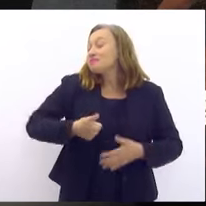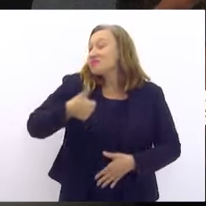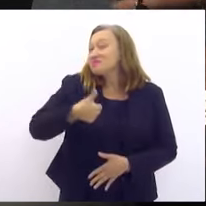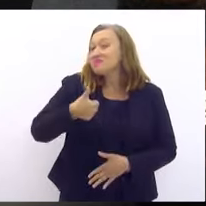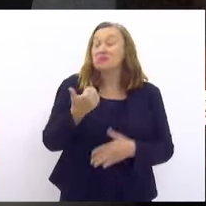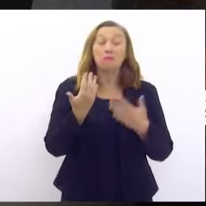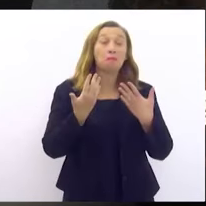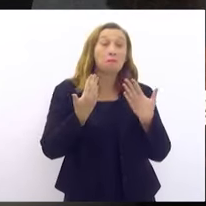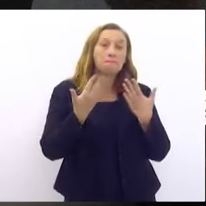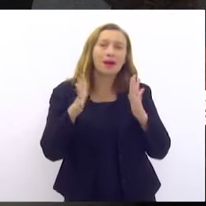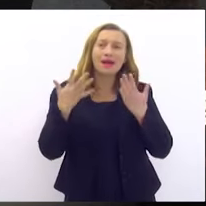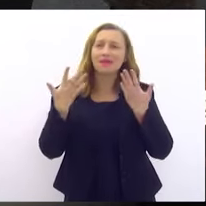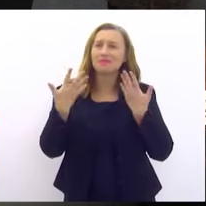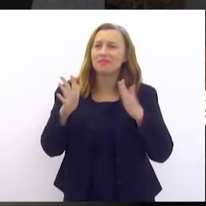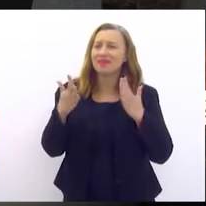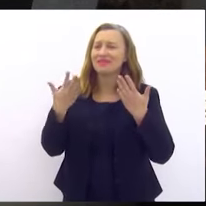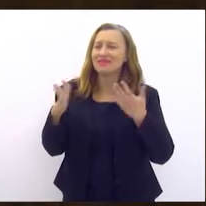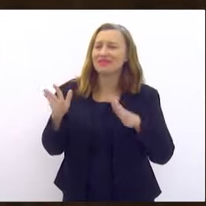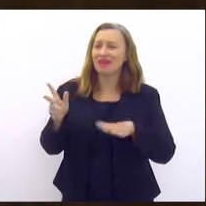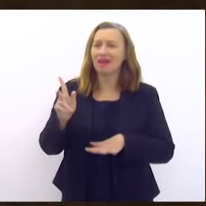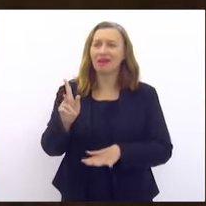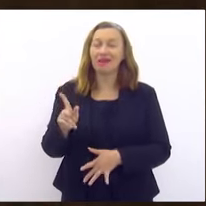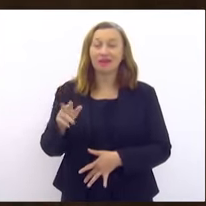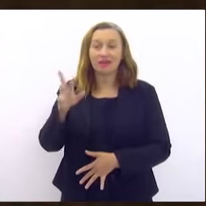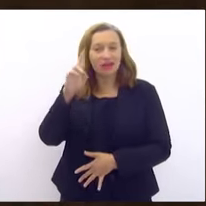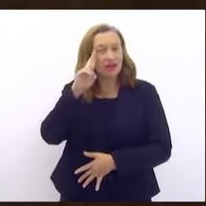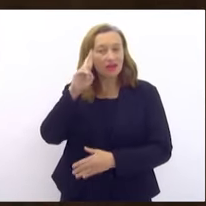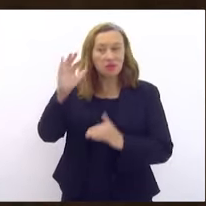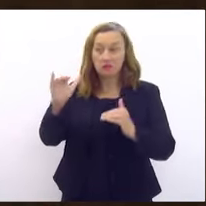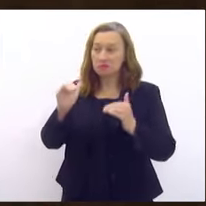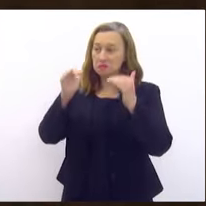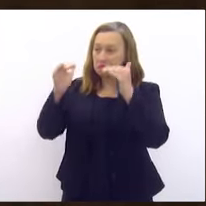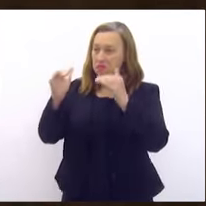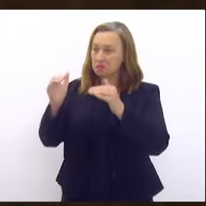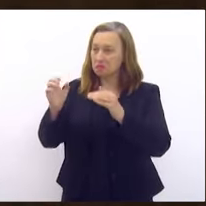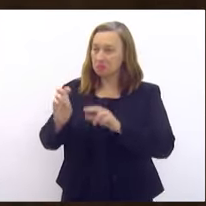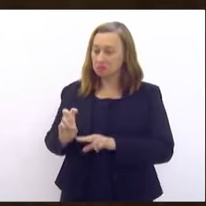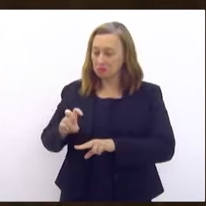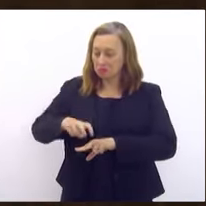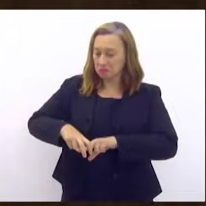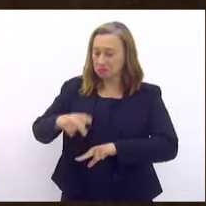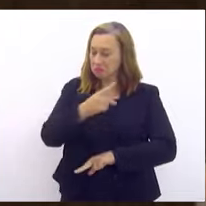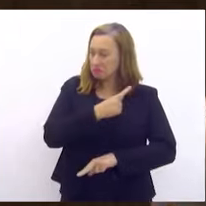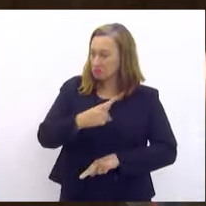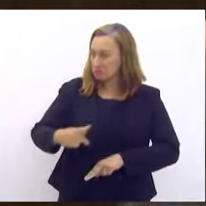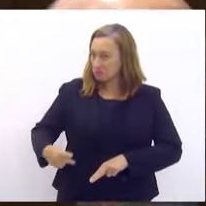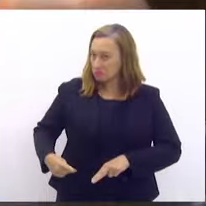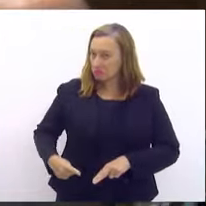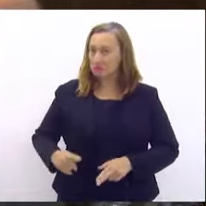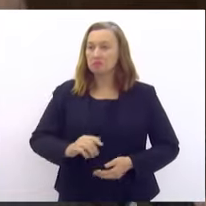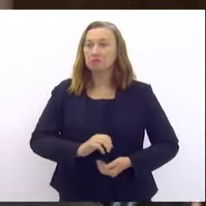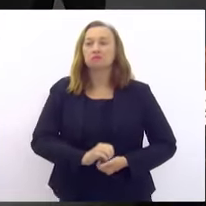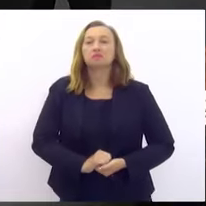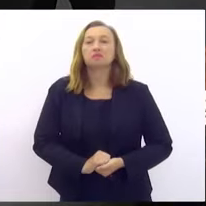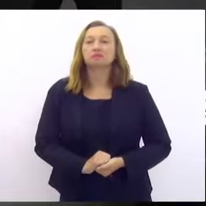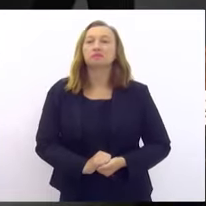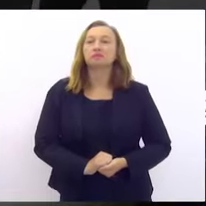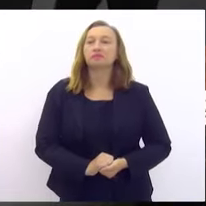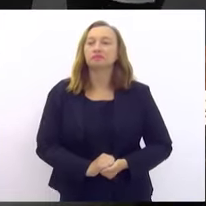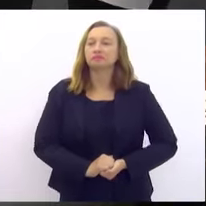saudar vossa excelência que está presidindo meu Deus do céu ih caiu caiu